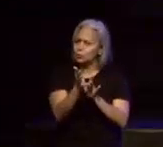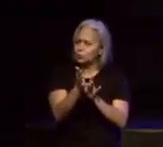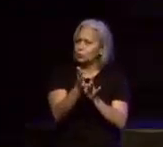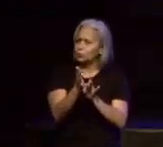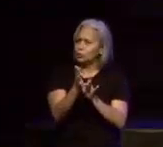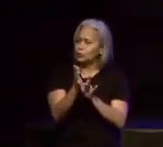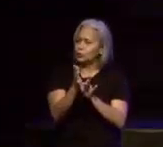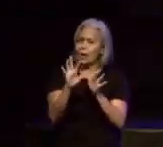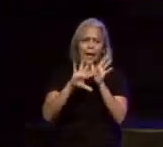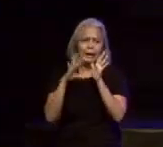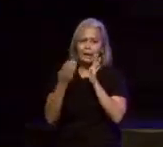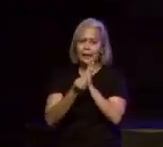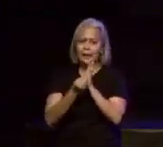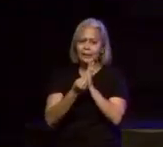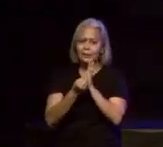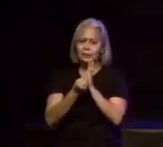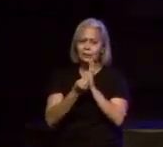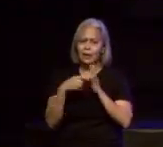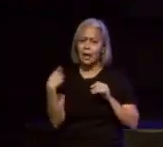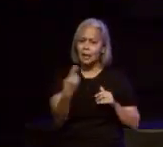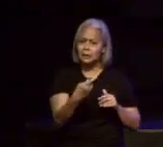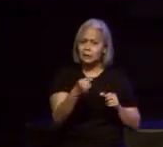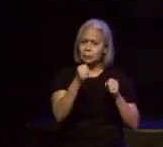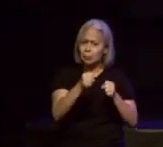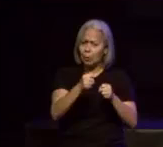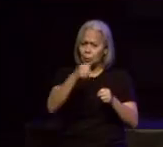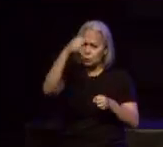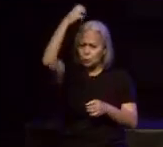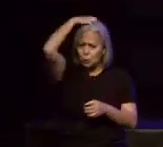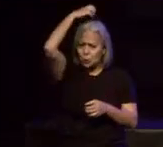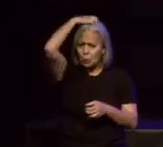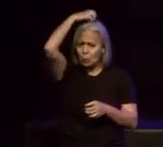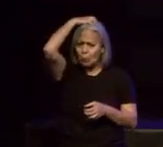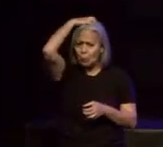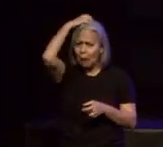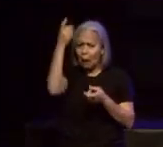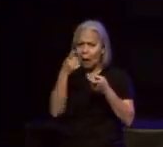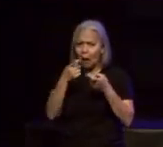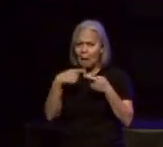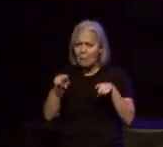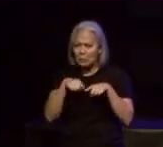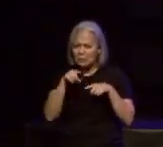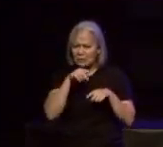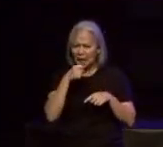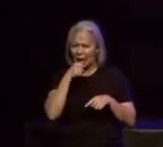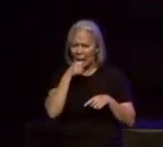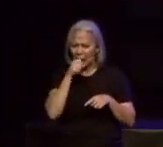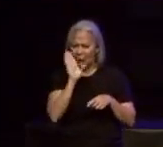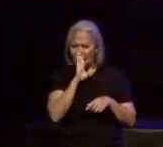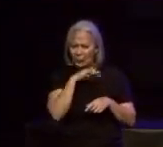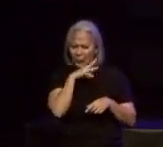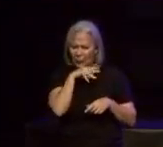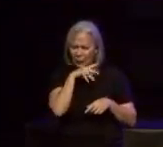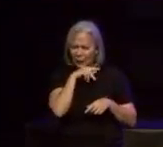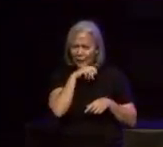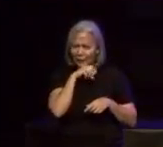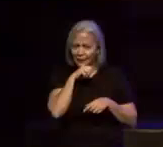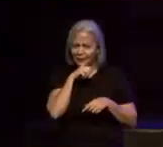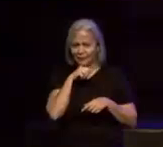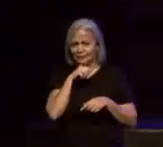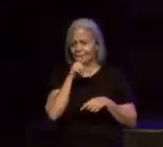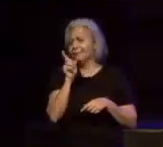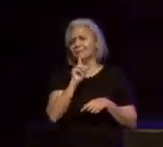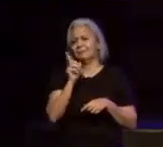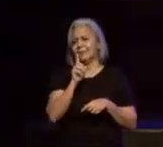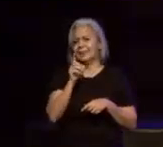pode culpar o compositor da música quando alguém estraga a sua música? Não, o compositor não tem nada a ver. A execução,